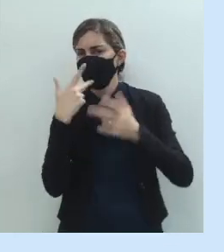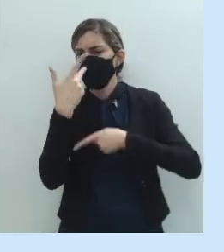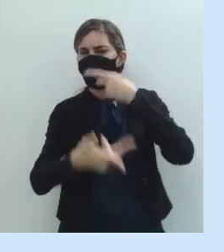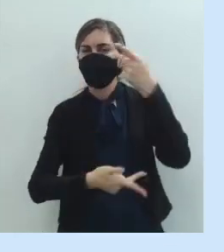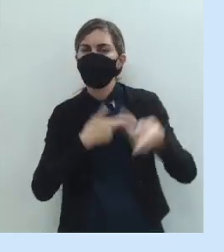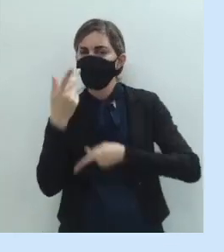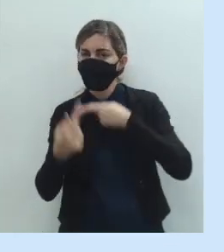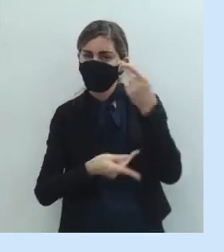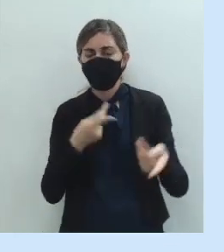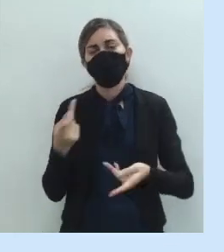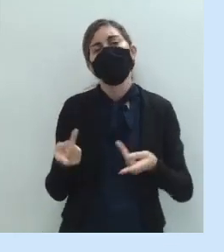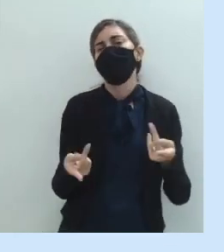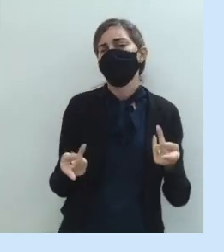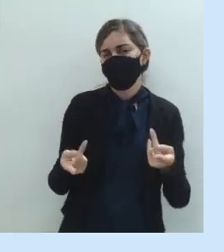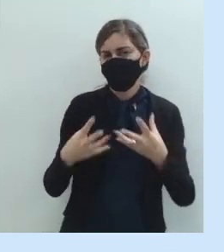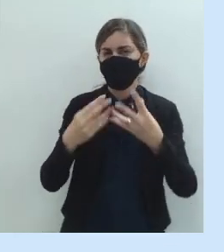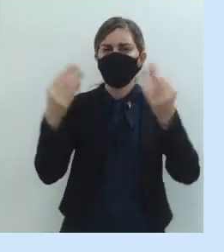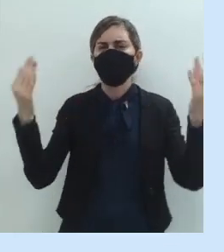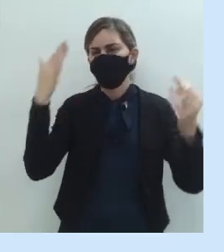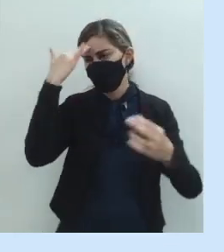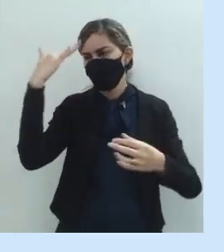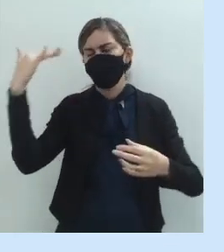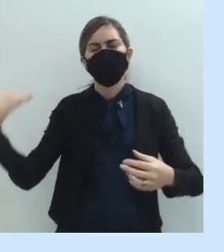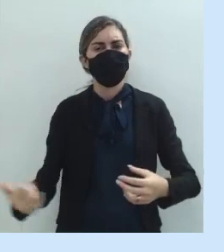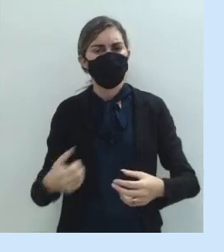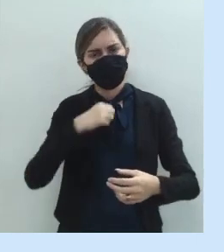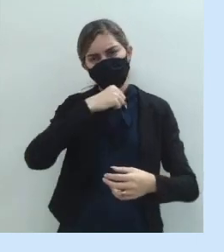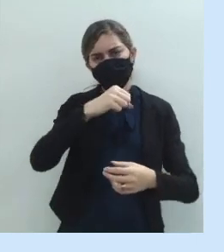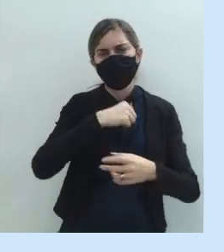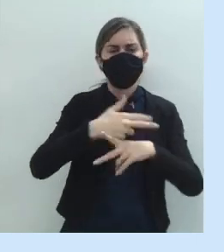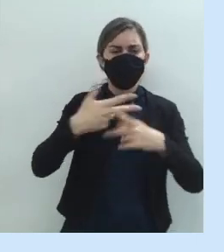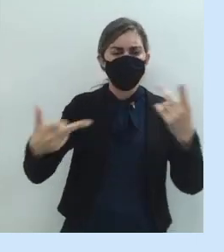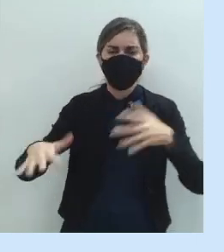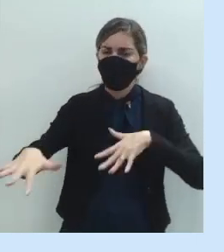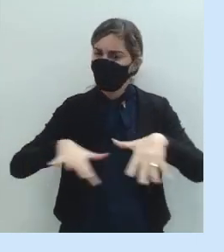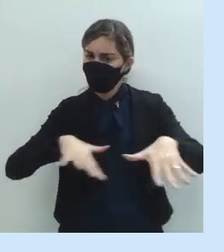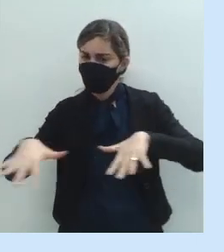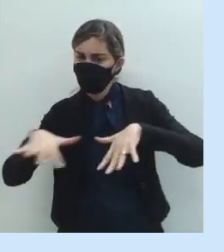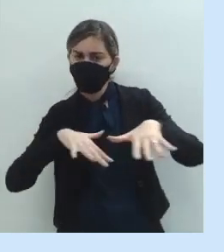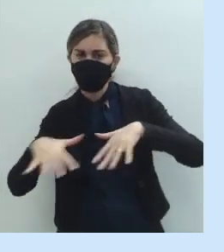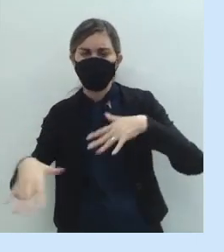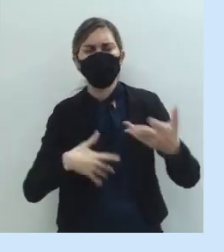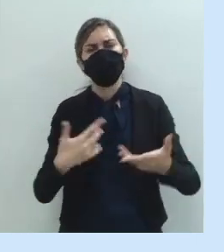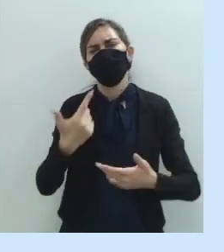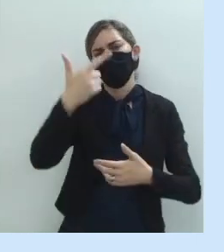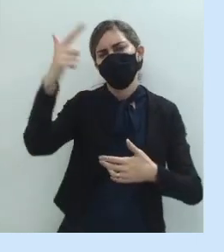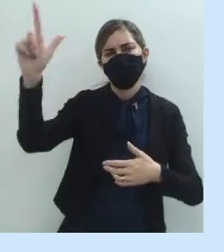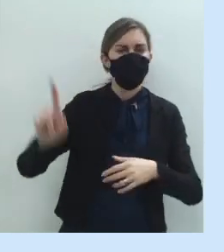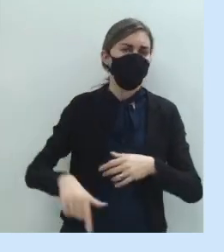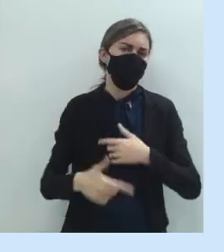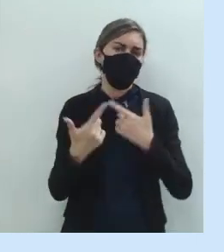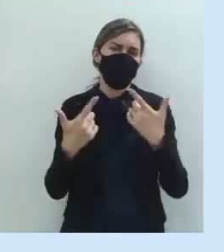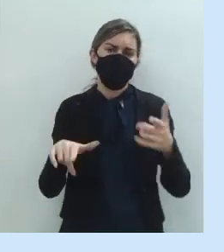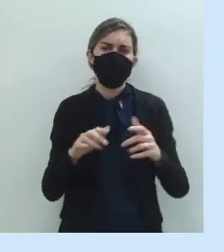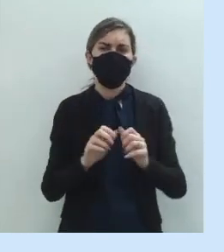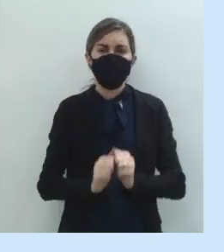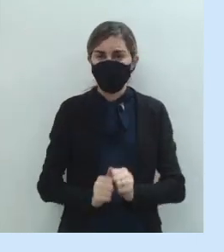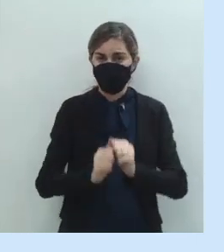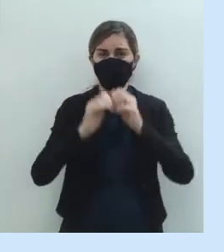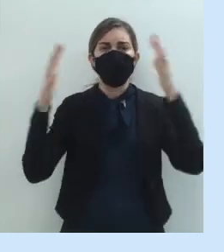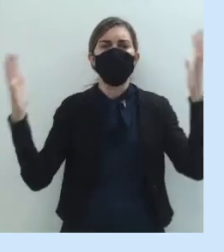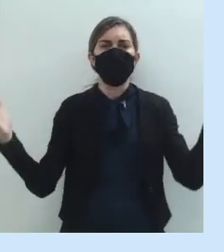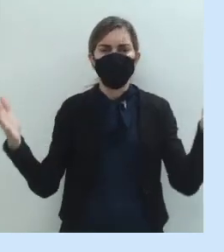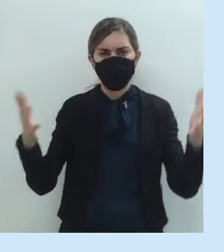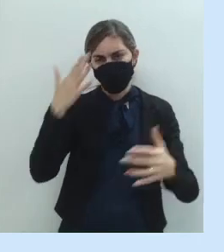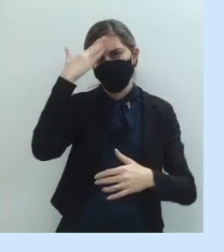acabou sendo uma receita de muito sucesso e o movimento Mangue não tinha outra alternativa a não ser explodir como um